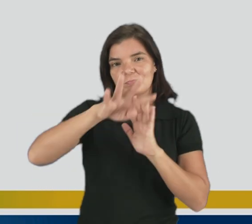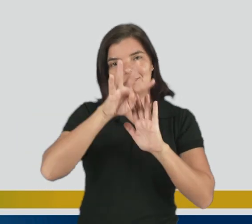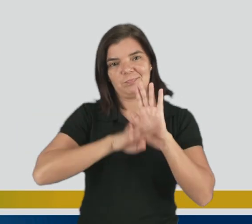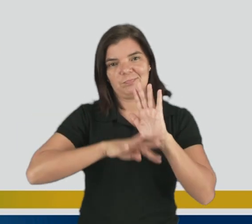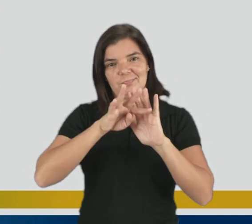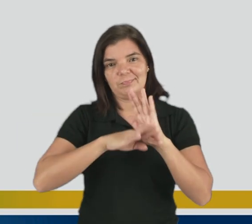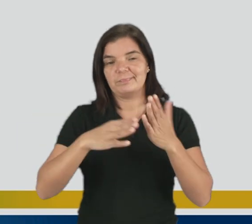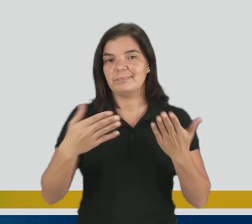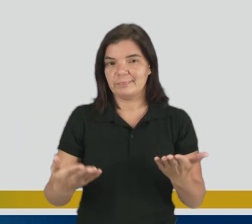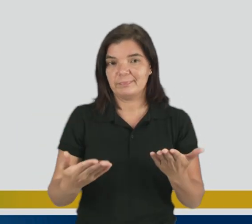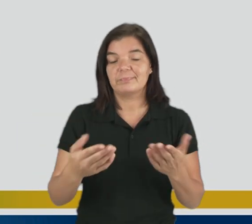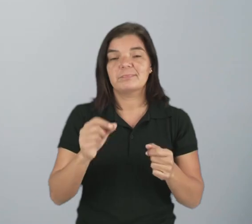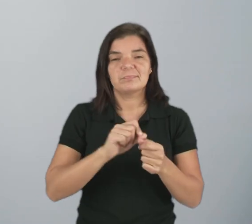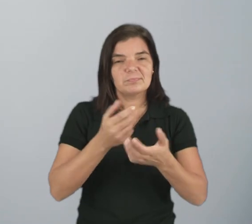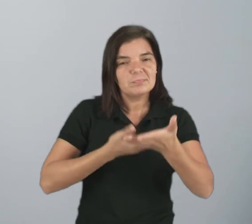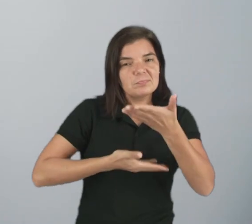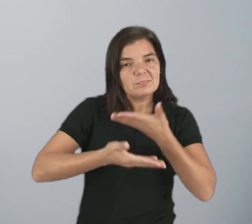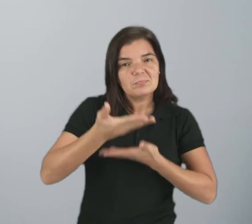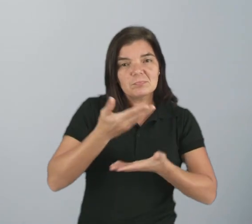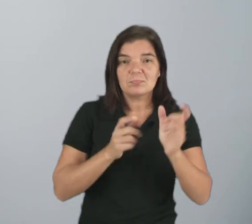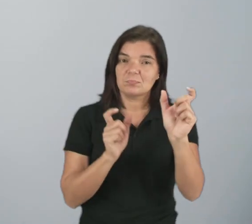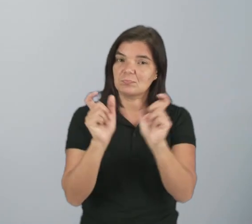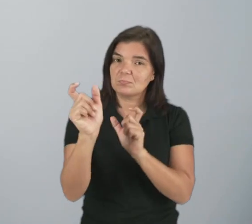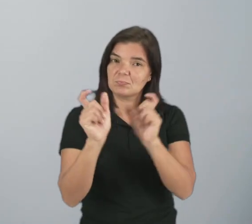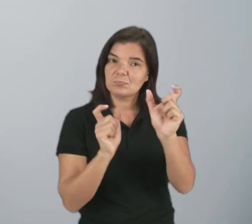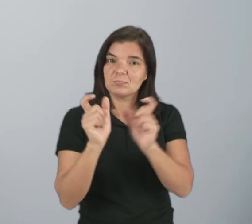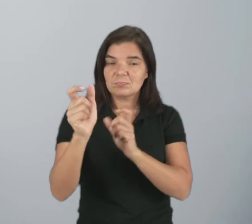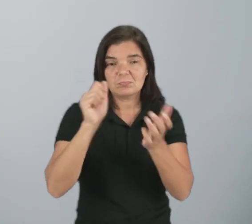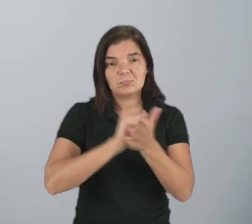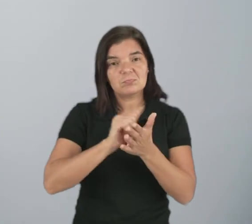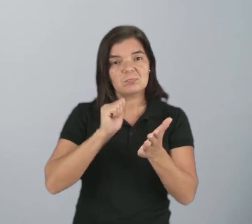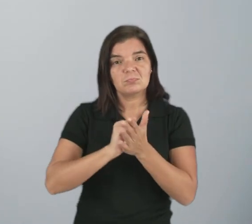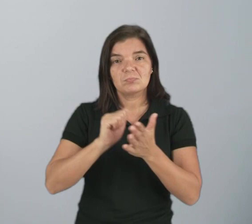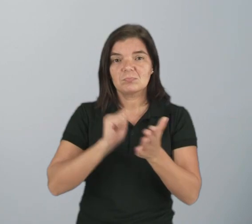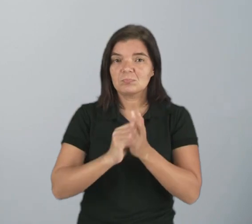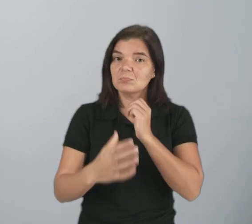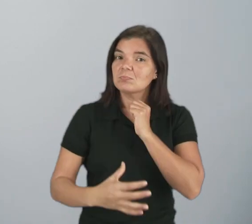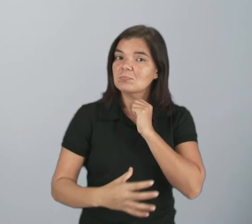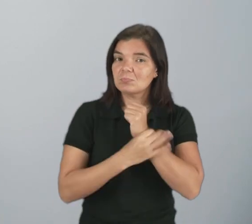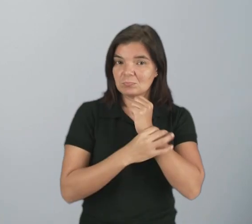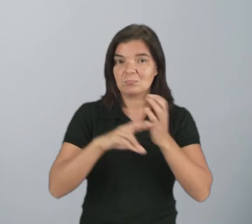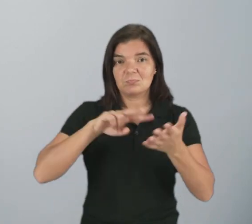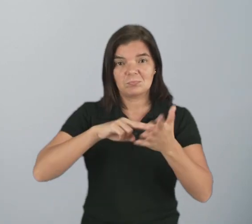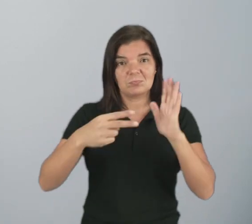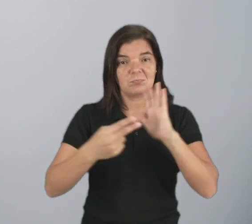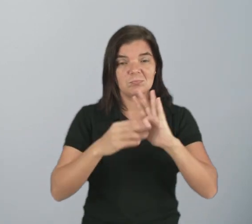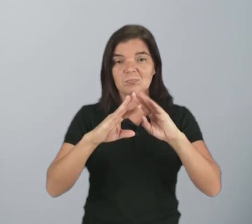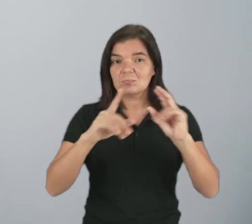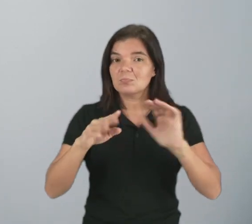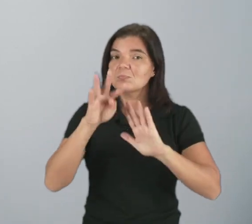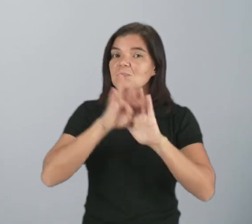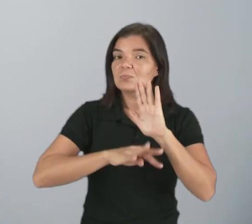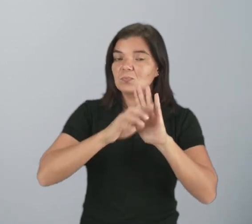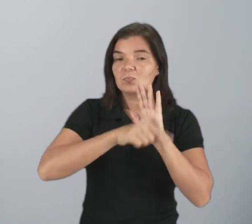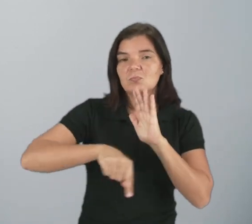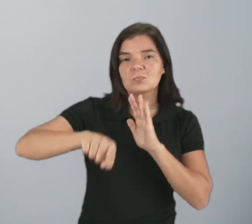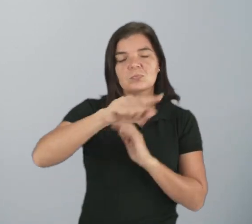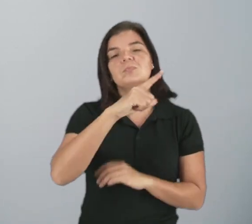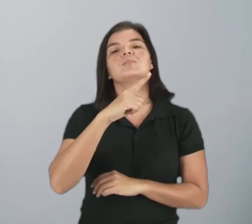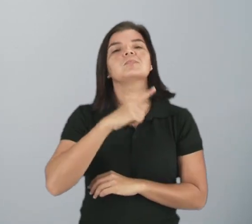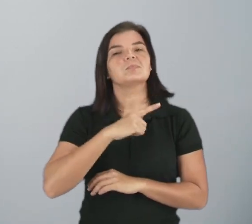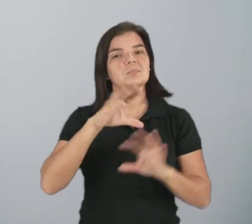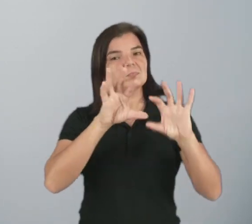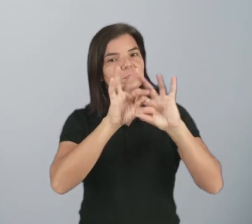texto. Portanto, faça a relação entre as palavras ao escrever, garanta o sentido lógico do seu texto para que você